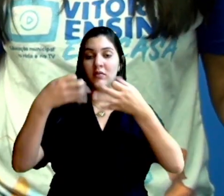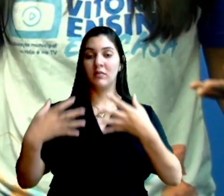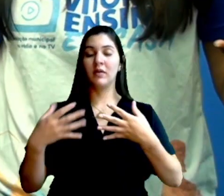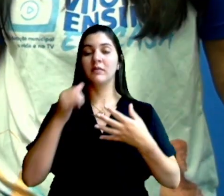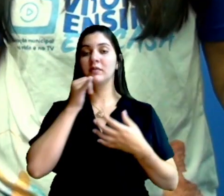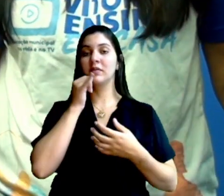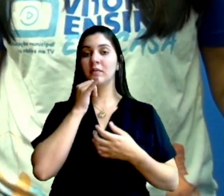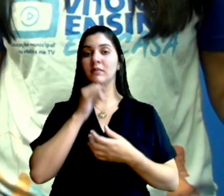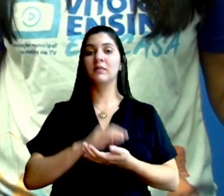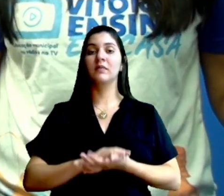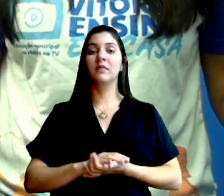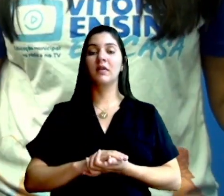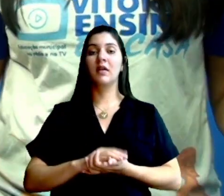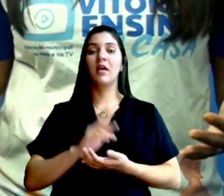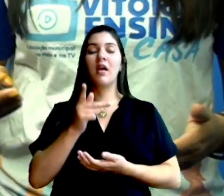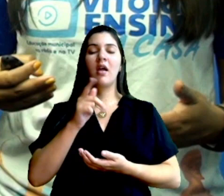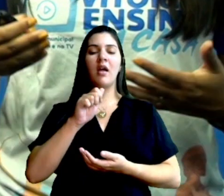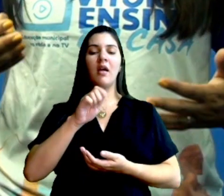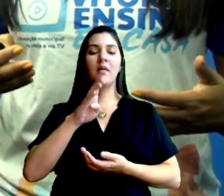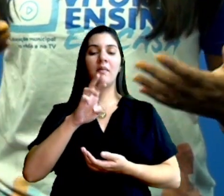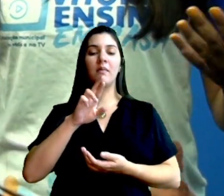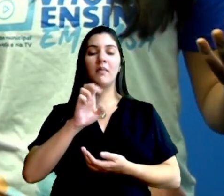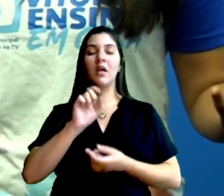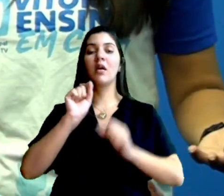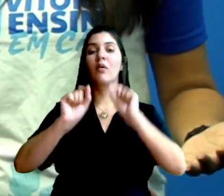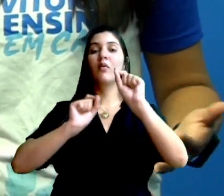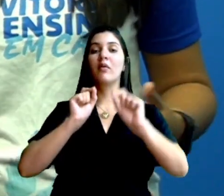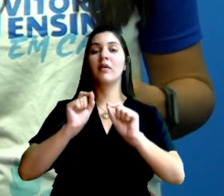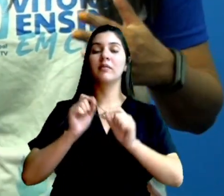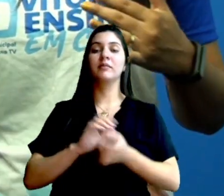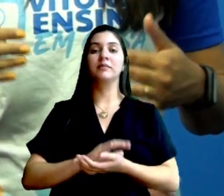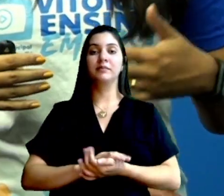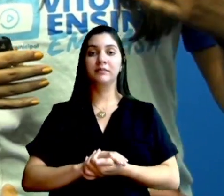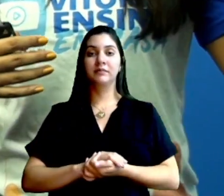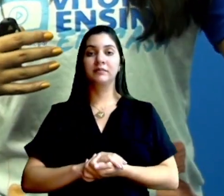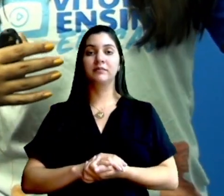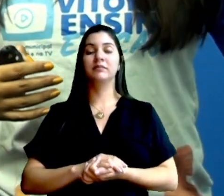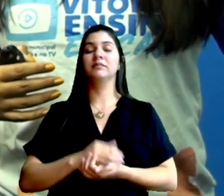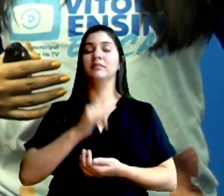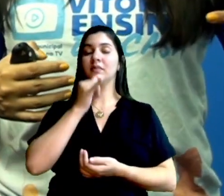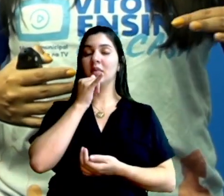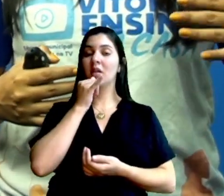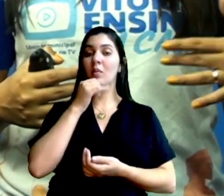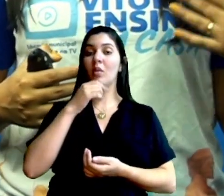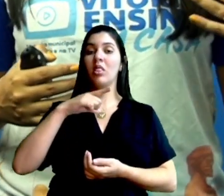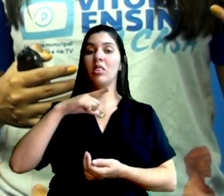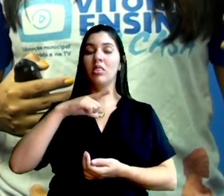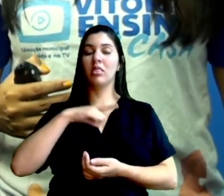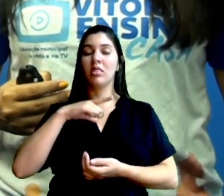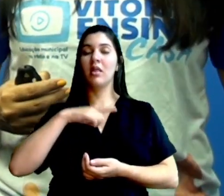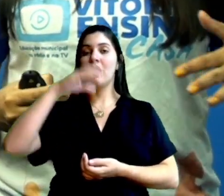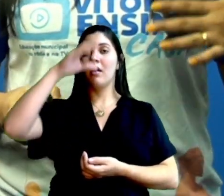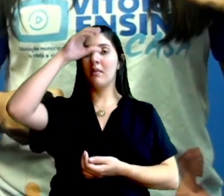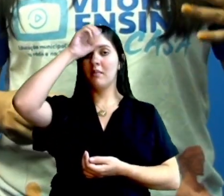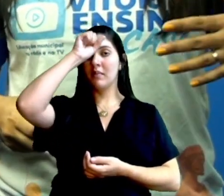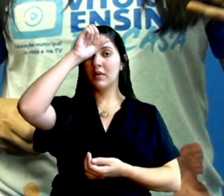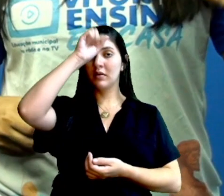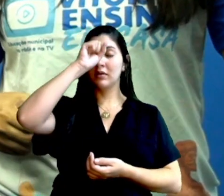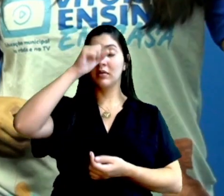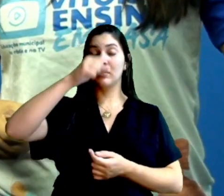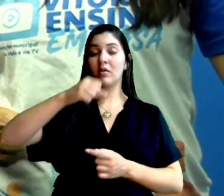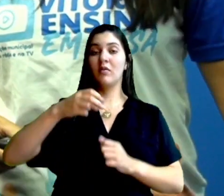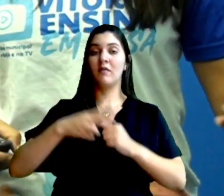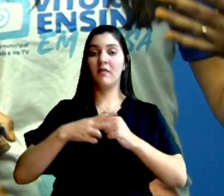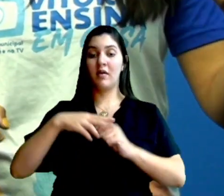abre, abre o quê, professora? Então, haverei aprendido, terei aprendido. Então, o verbo principal é o